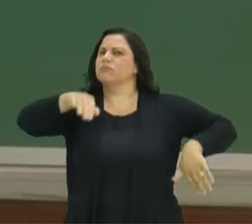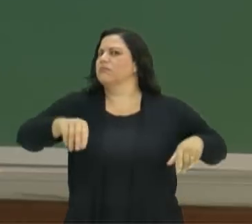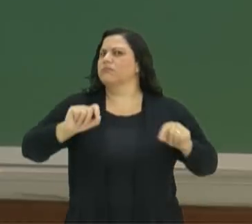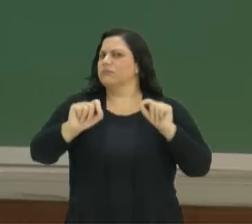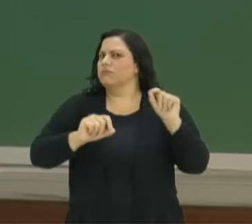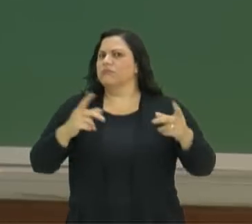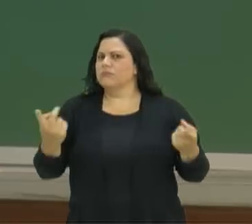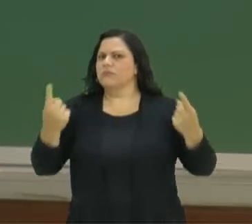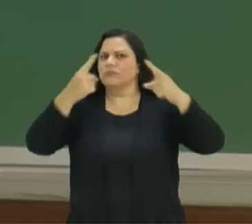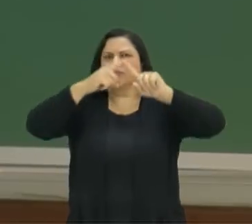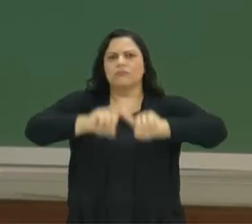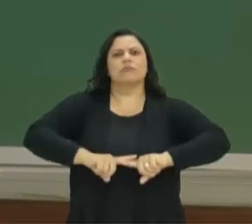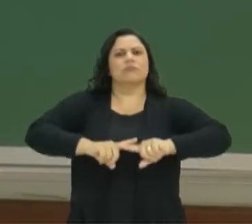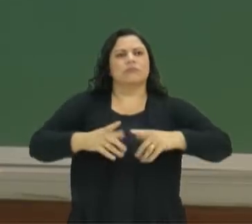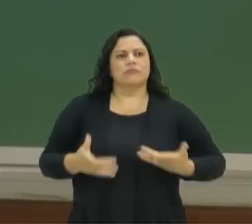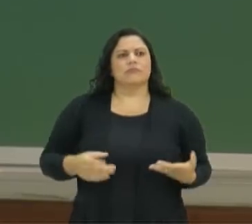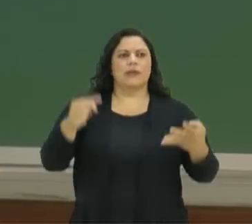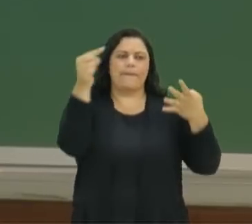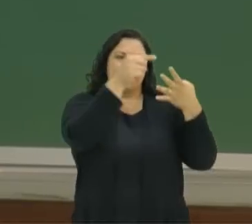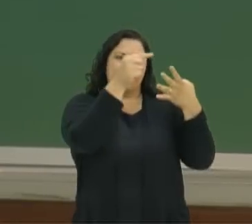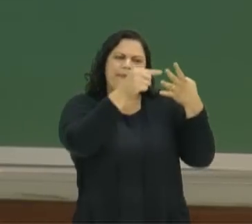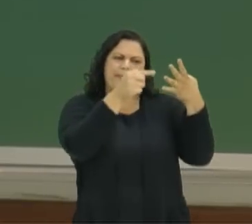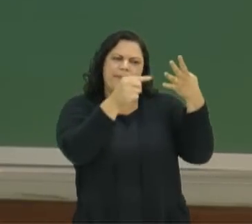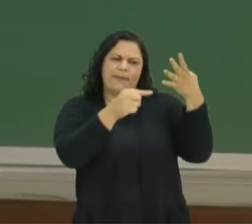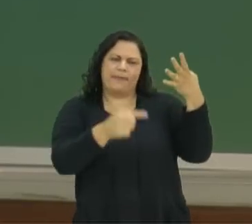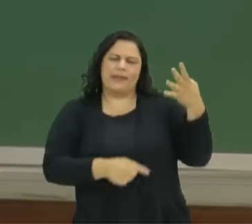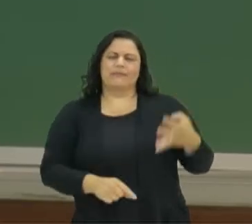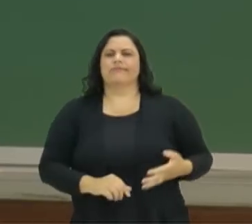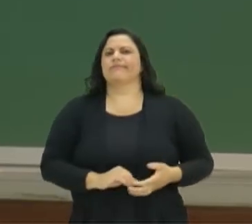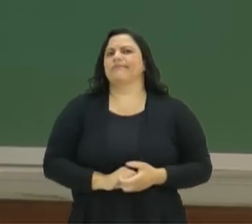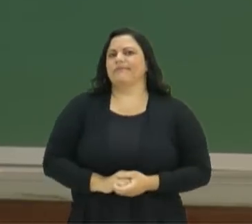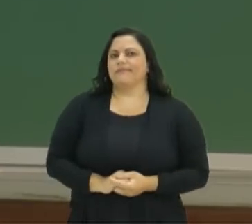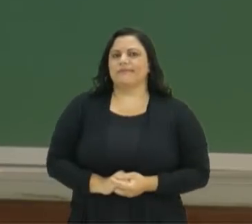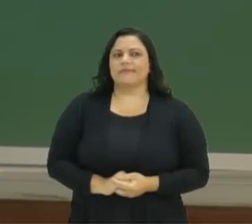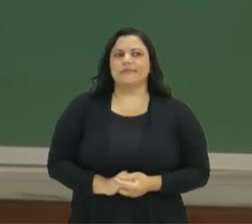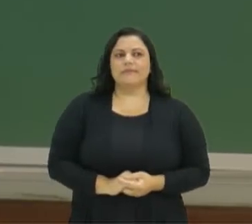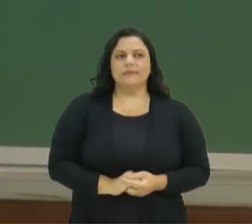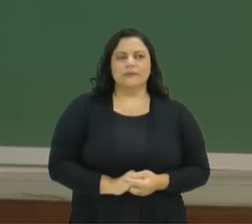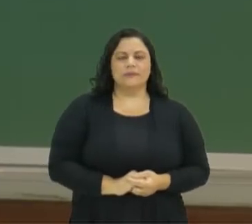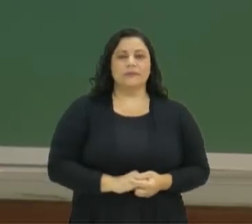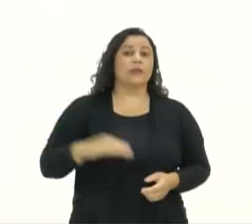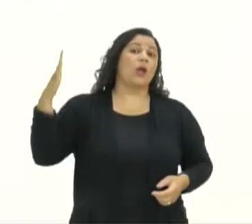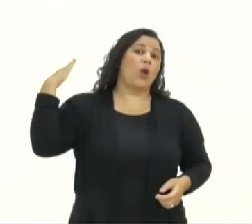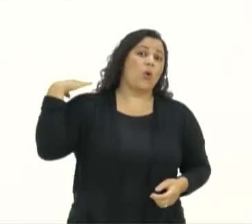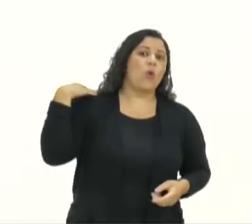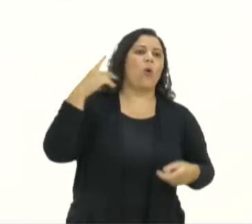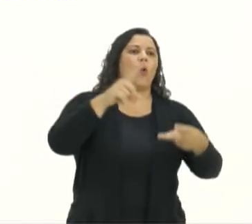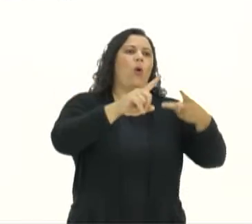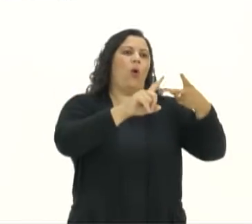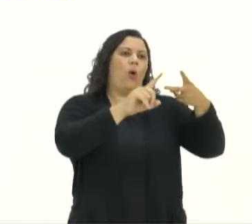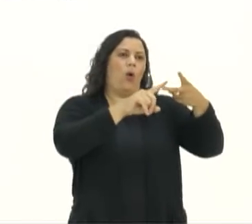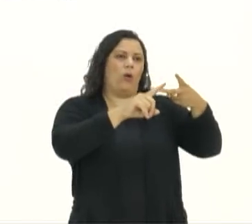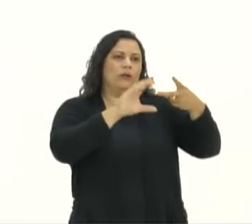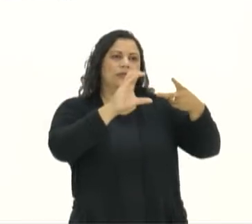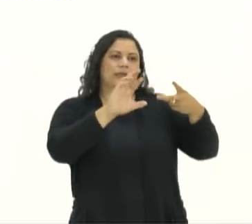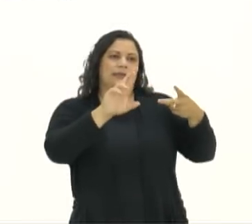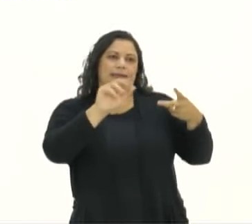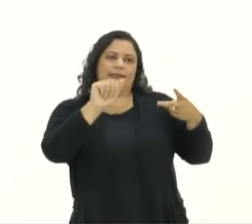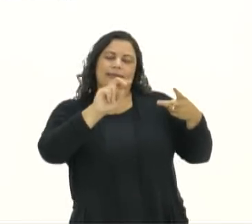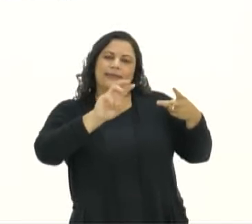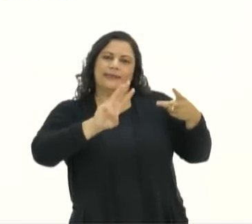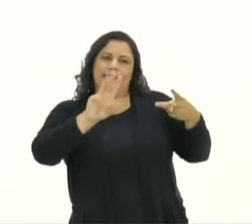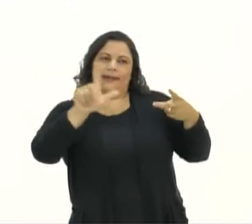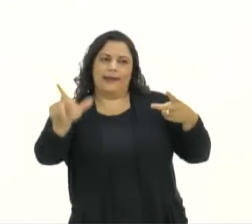Então, nós temos aqui uma lista com vários estilos. Costas, crawl,